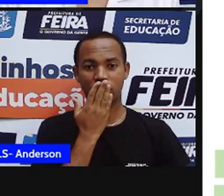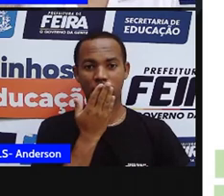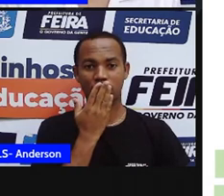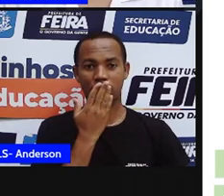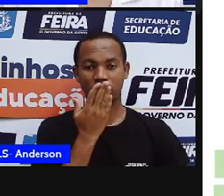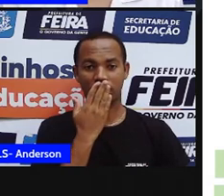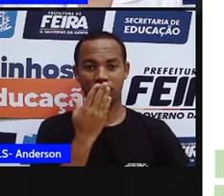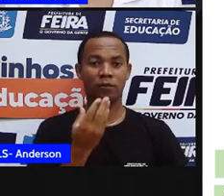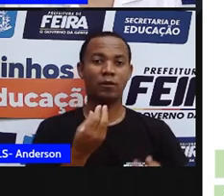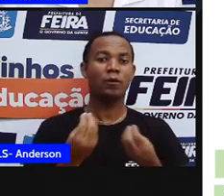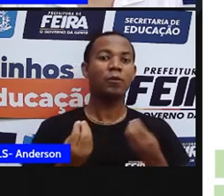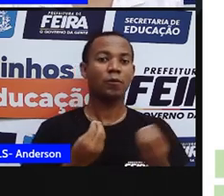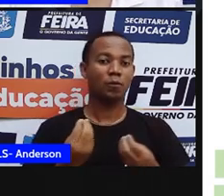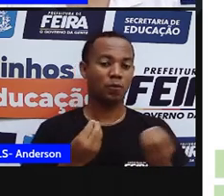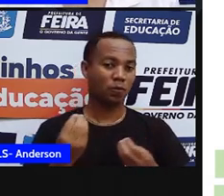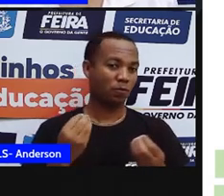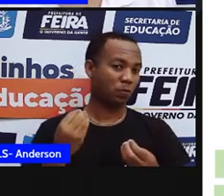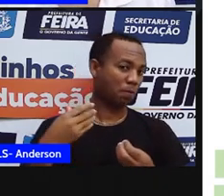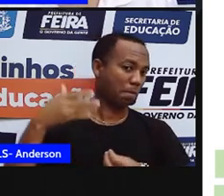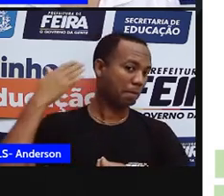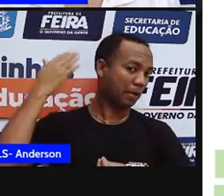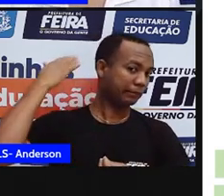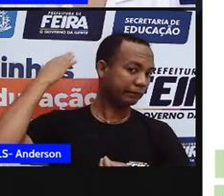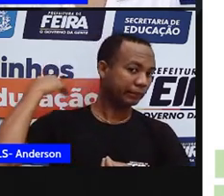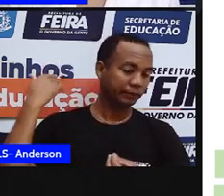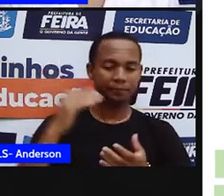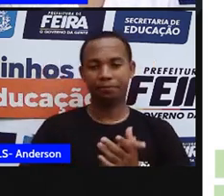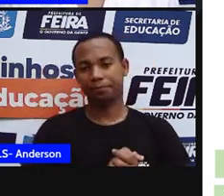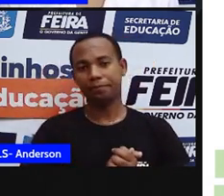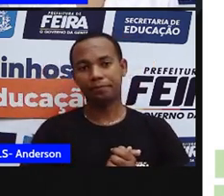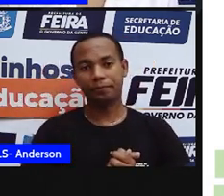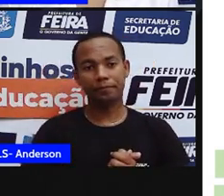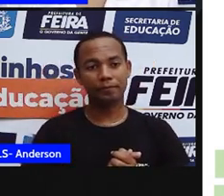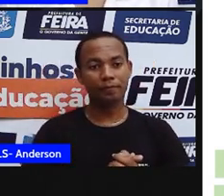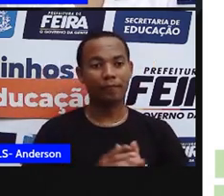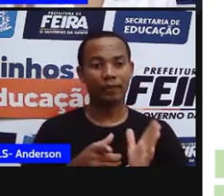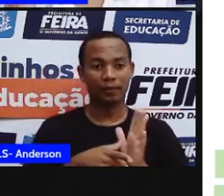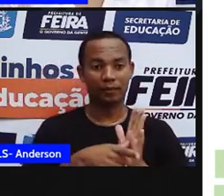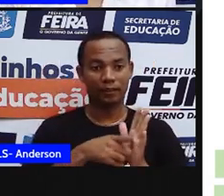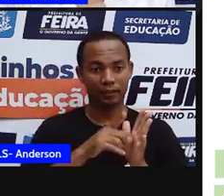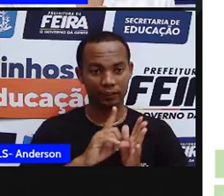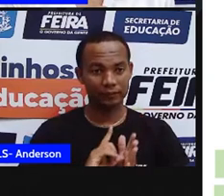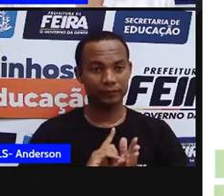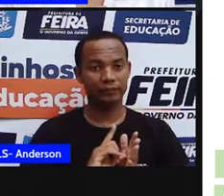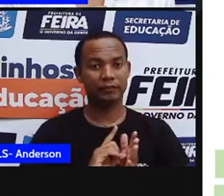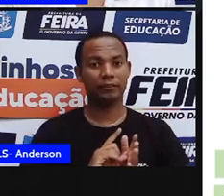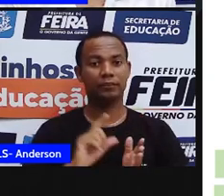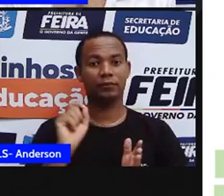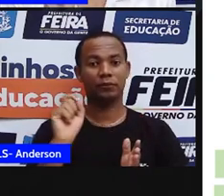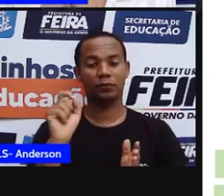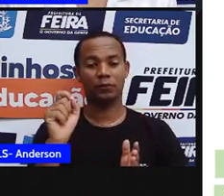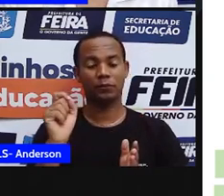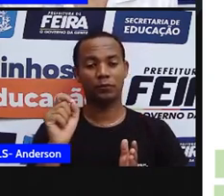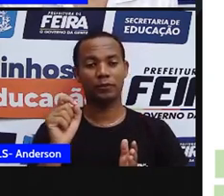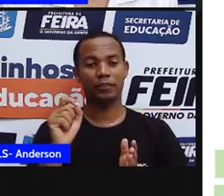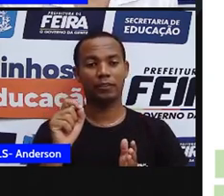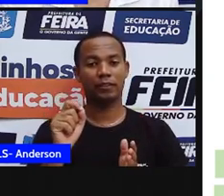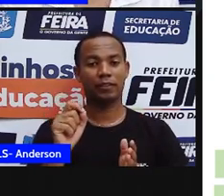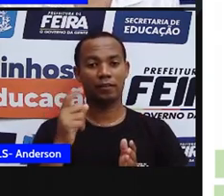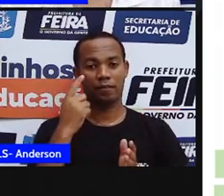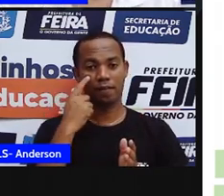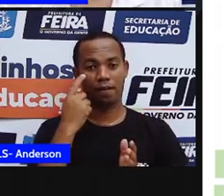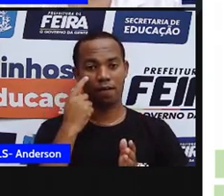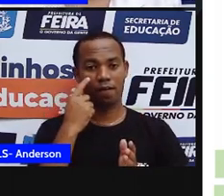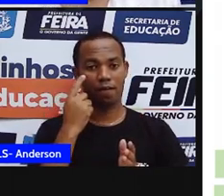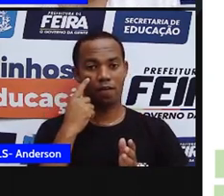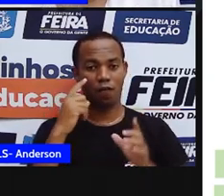Vamos continuar aí com o nosso tema da semana. E antes de qualquer coisa, queria chamar a atenção de vocês para essa foto